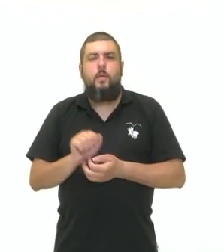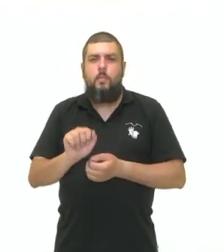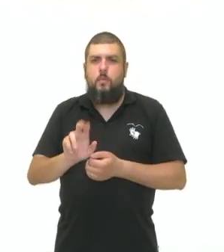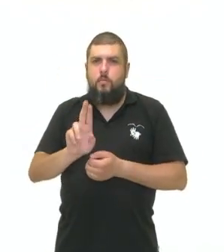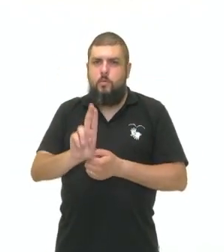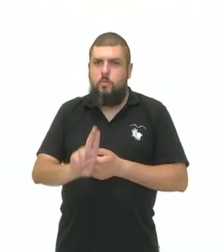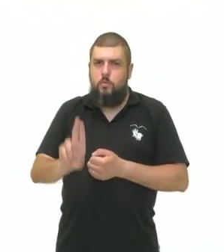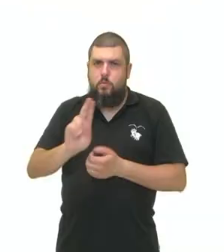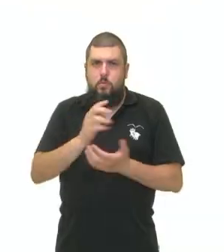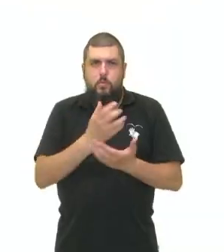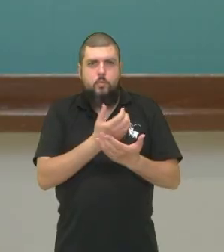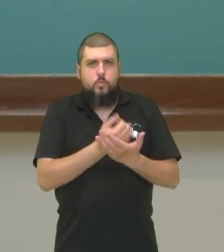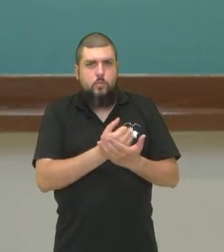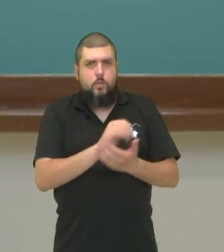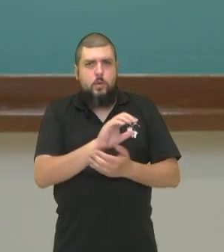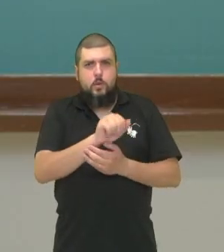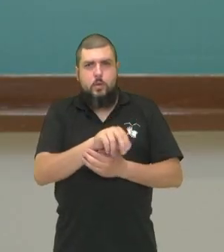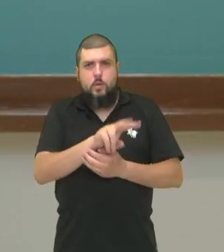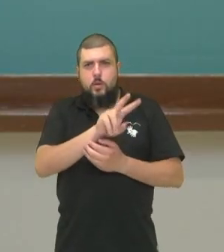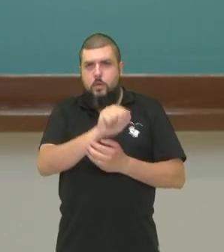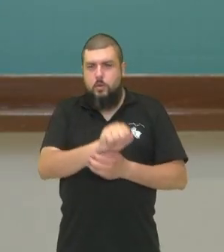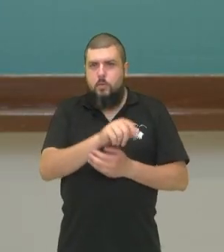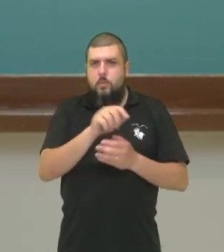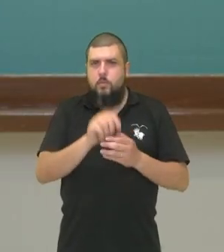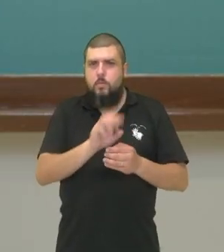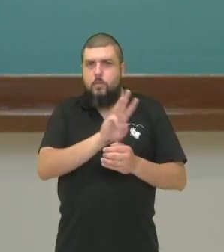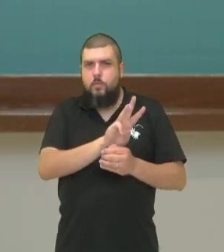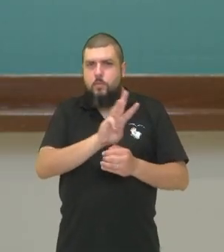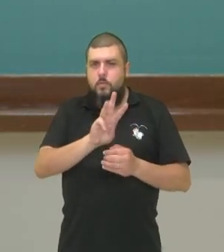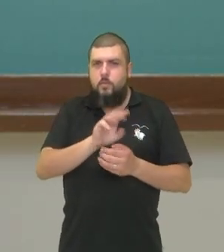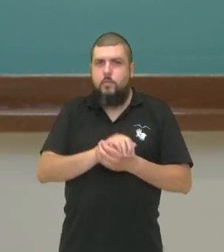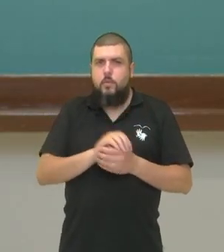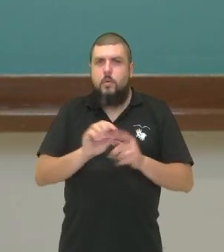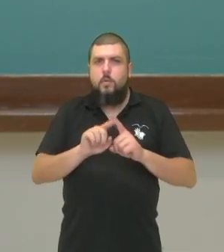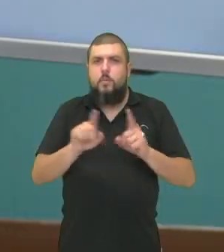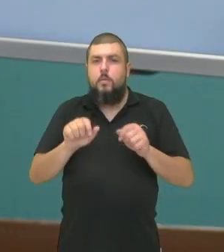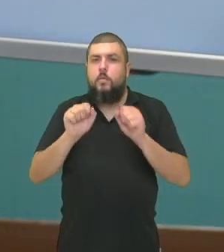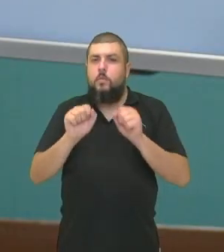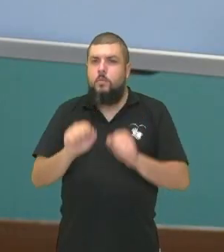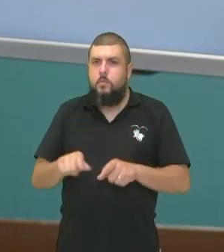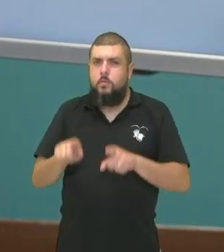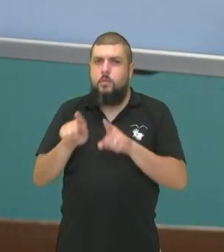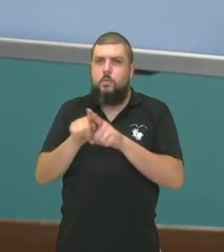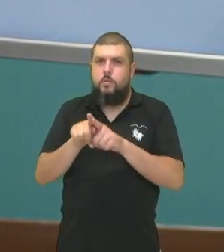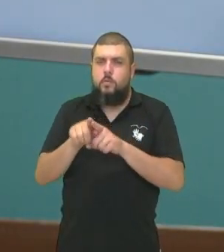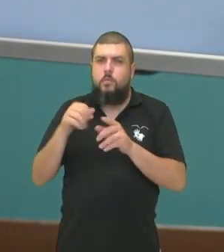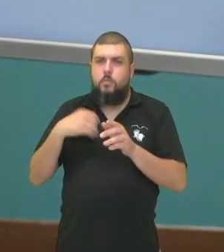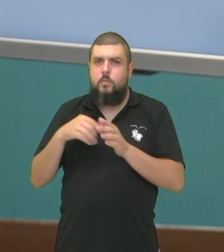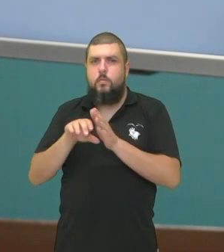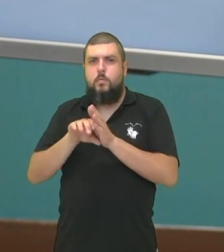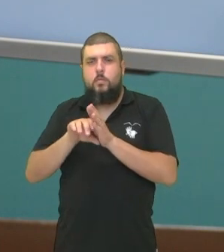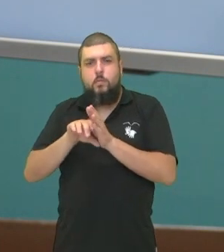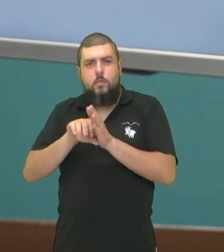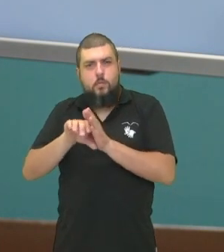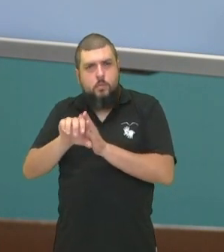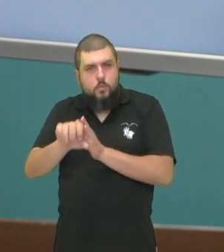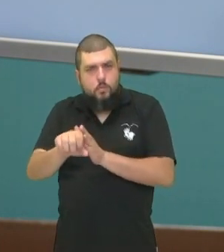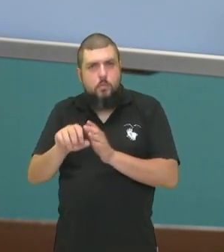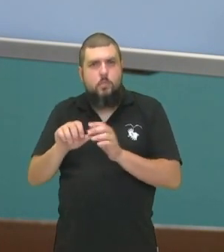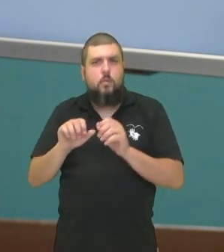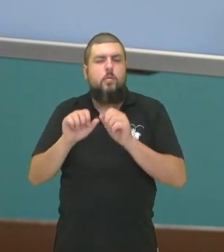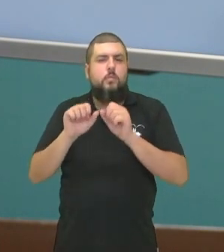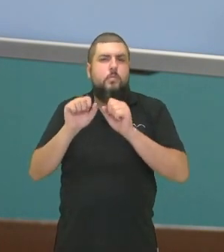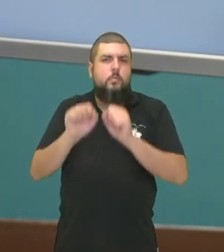o aplicativo Canva, que está no link, mas você pode fazer no Google Apresentações,